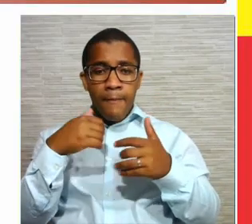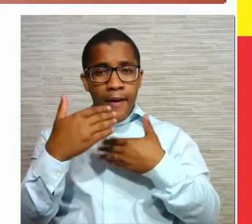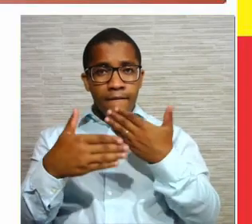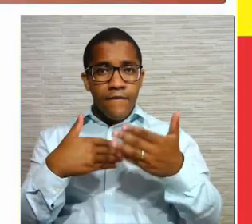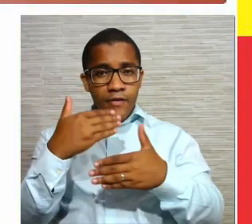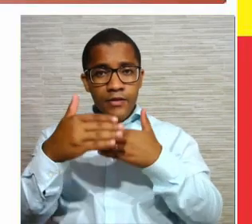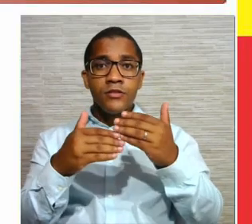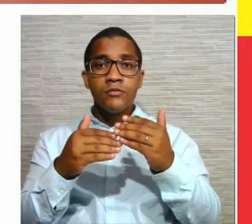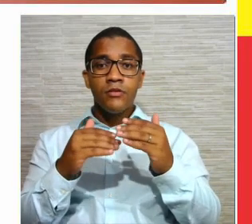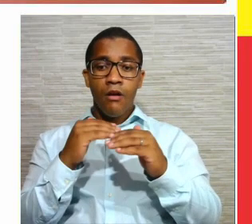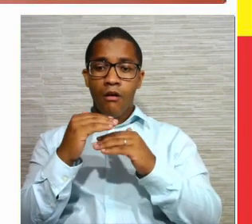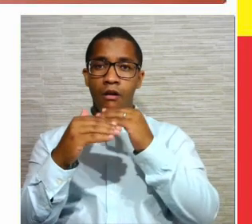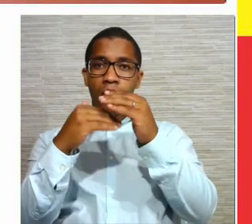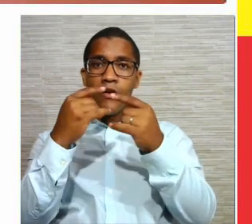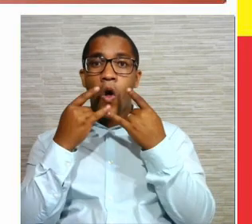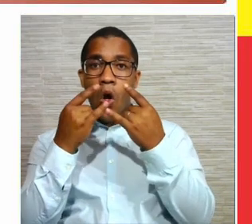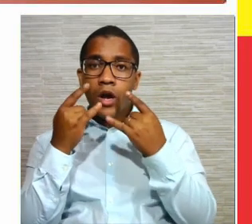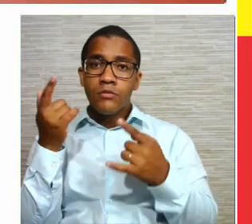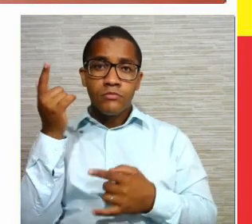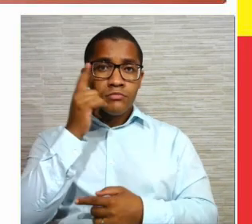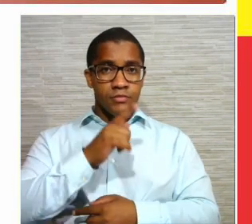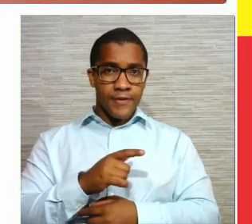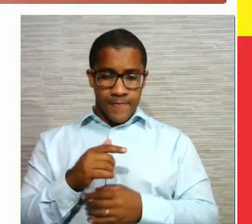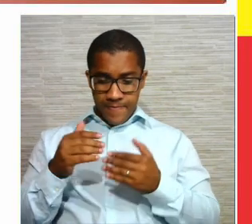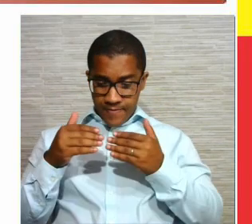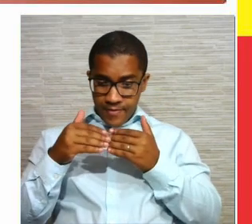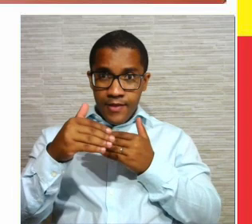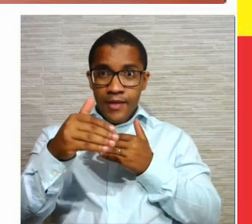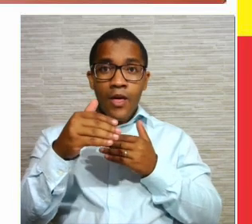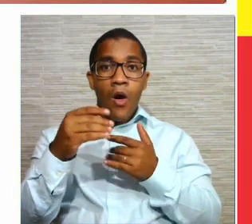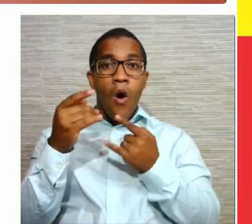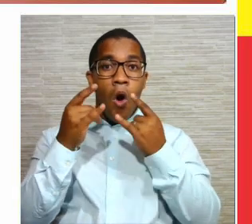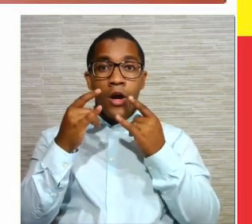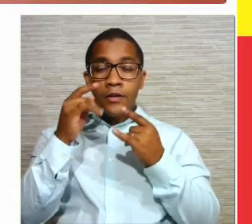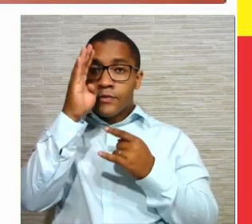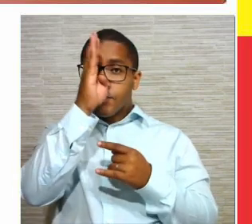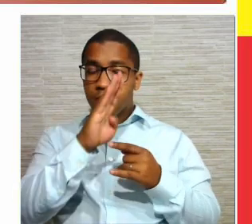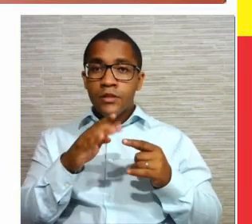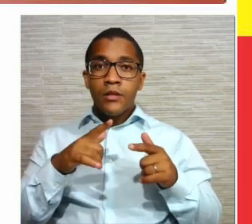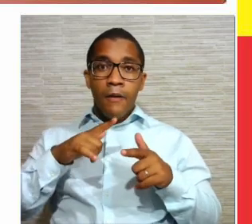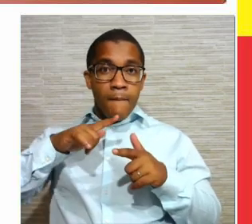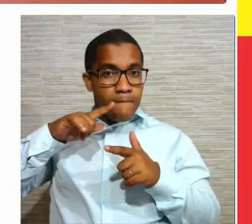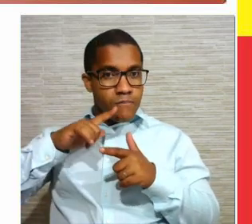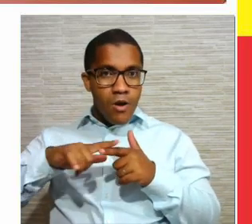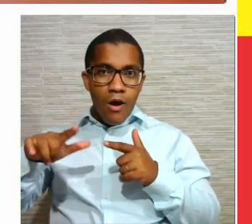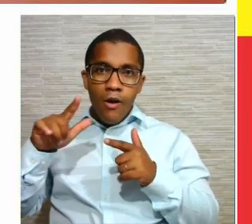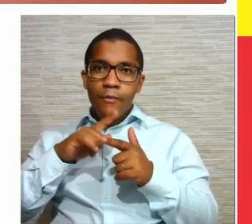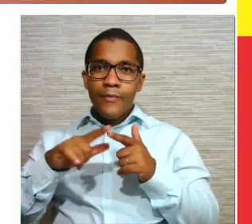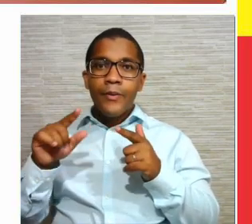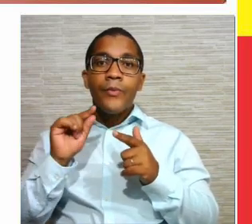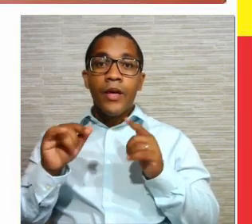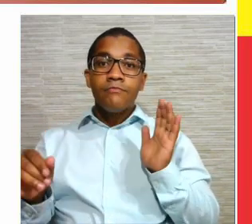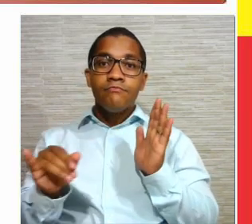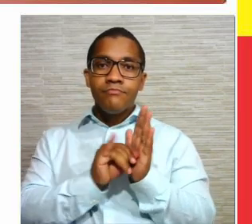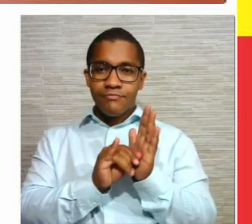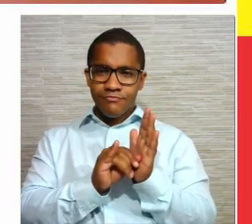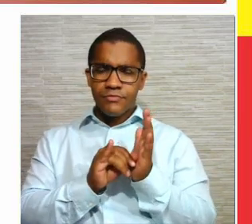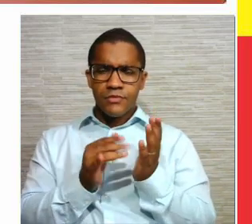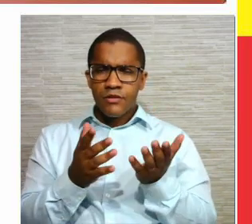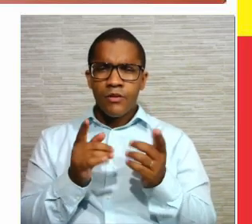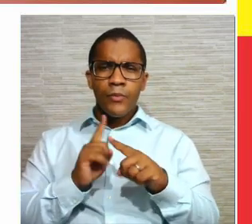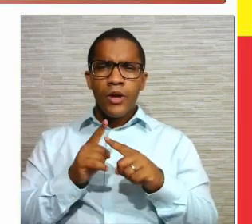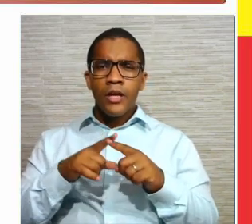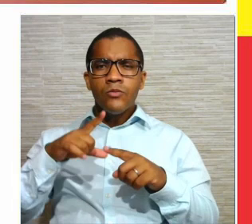do rock. Após o tropicalismo, o rock brasileiro ele sofreu uma forte crise de identidade, certo? Então